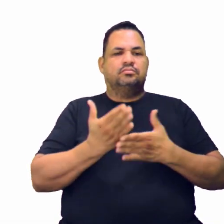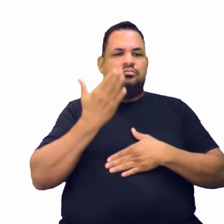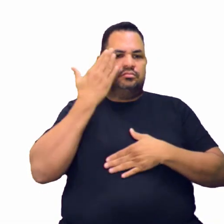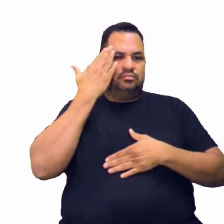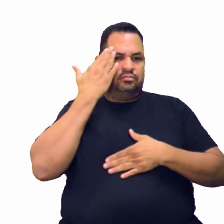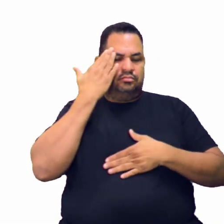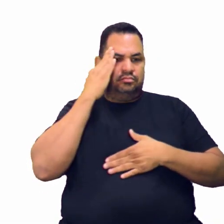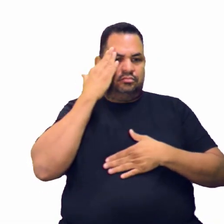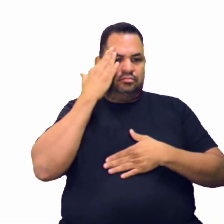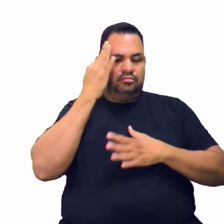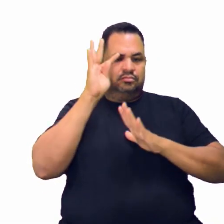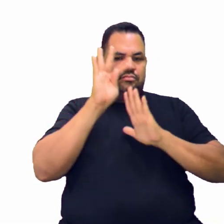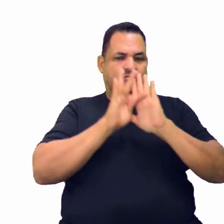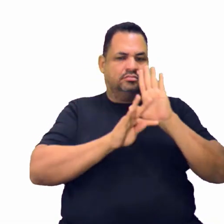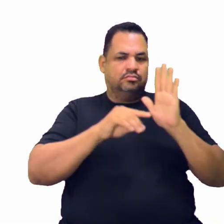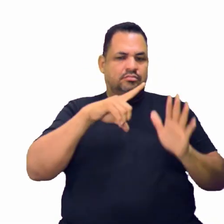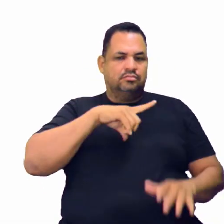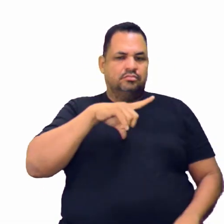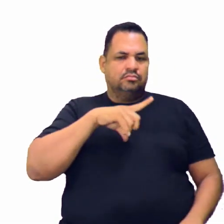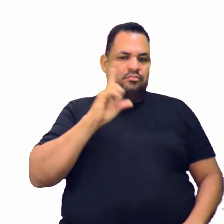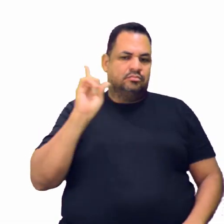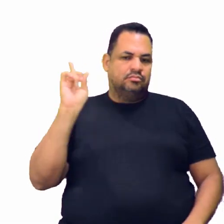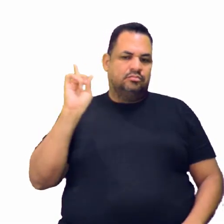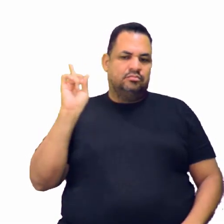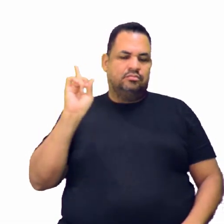compreensão do texto. Nós temos aqui,